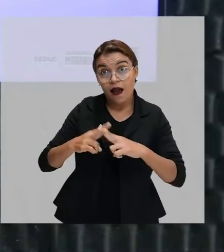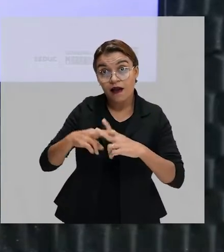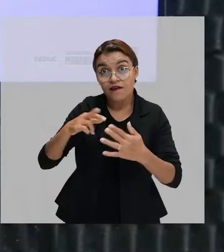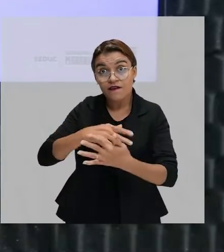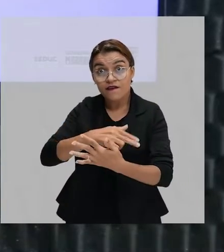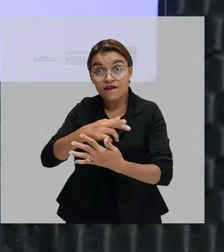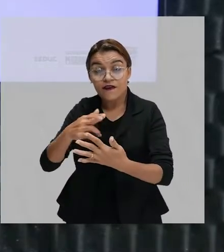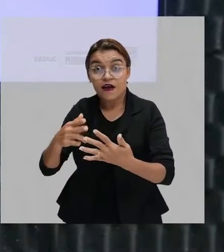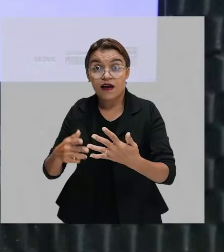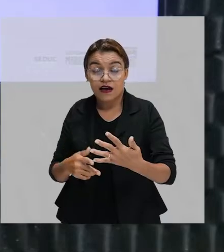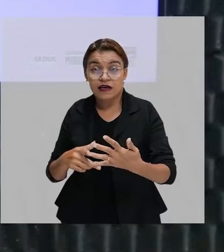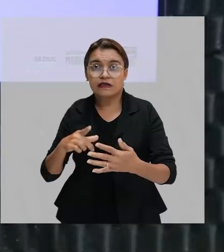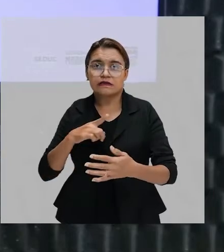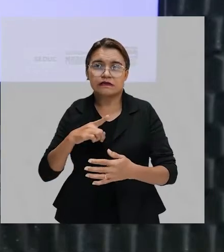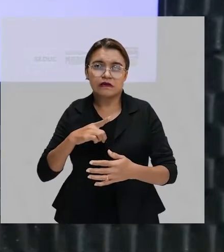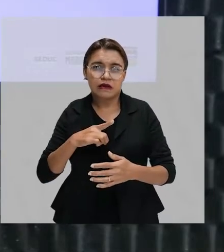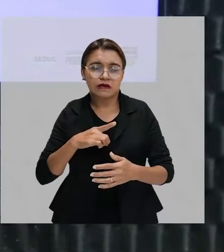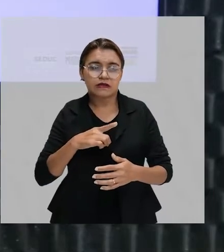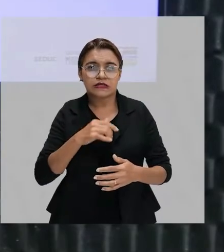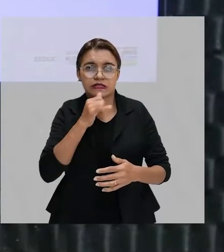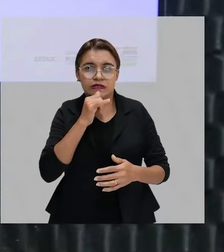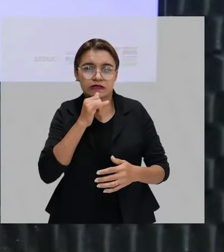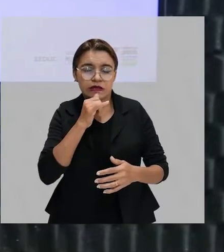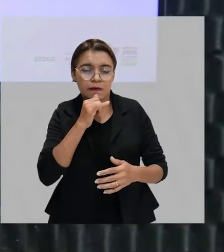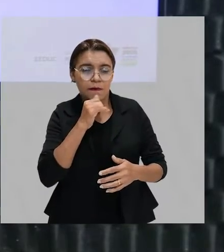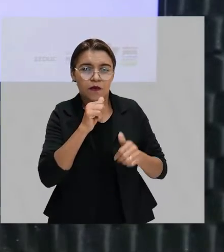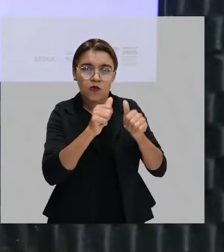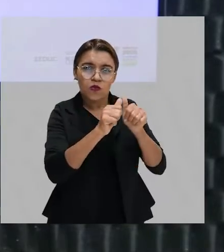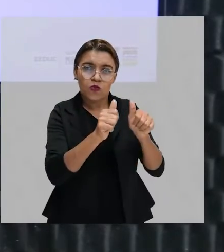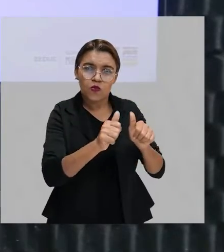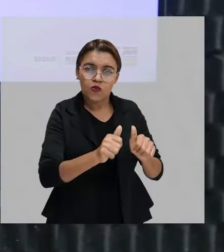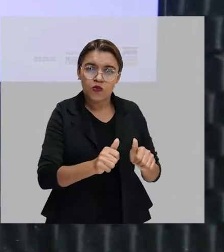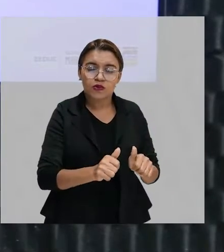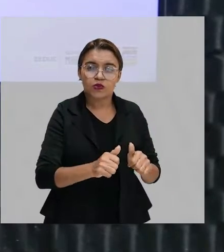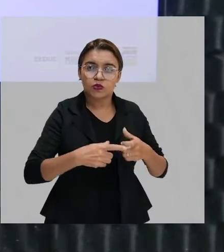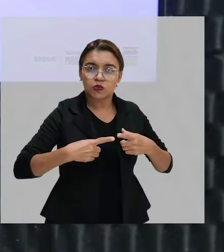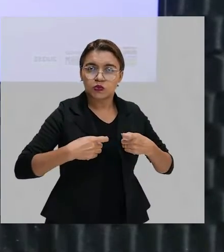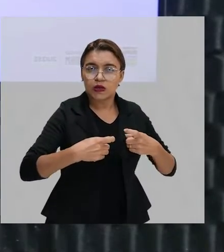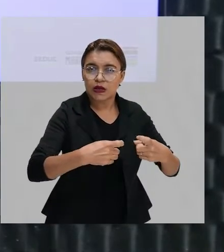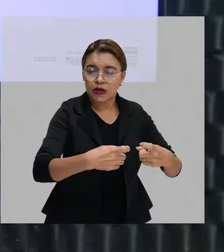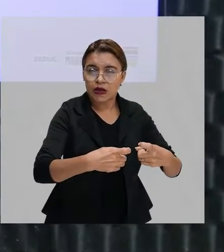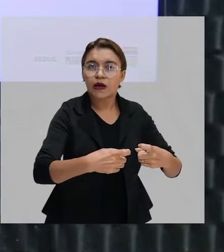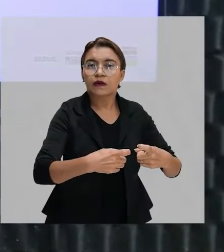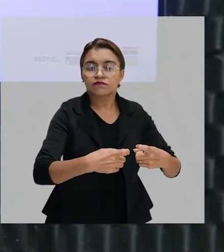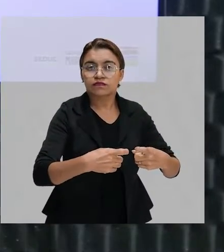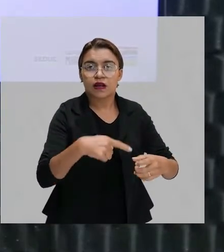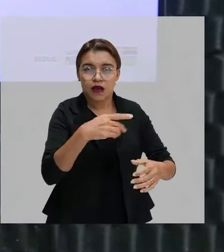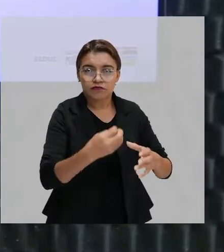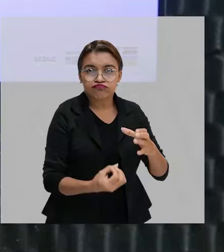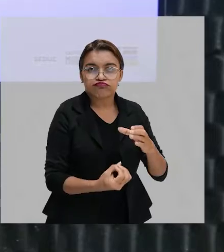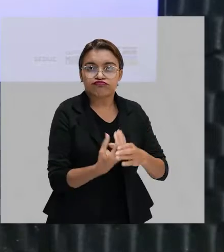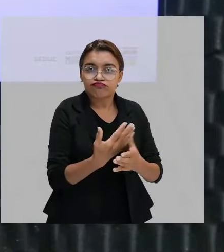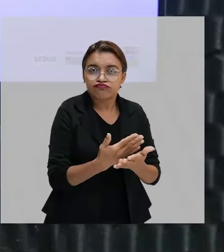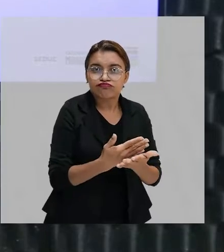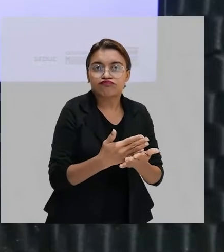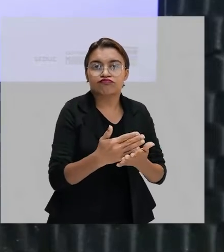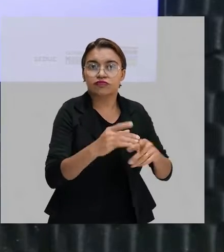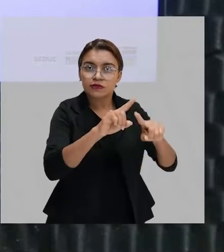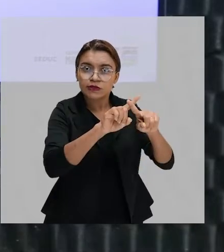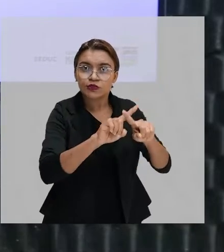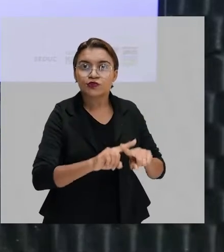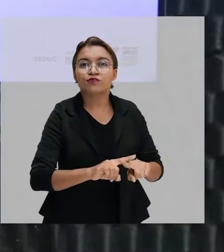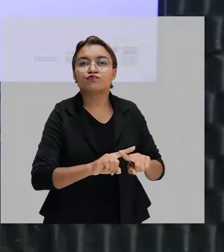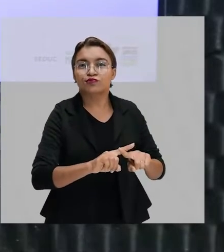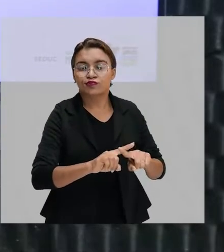do Deus da Guerra esse nome Marte elas surgiram então lá desde a guerra era o disputas que